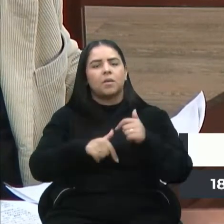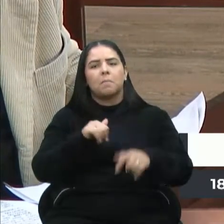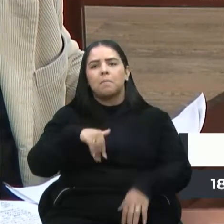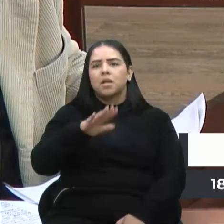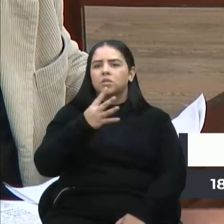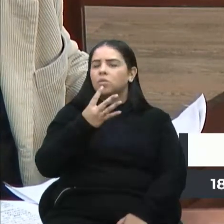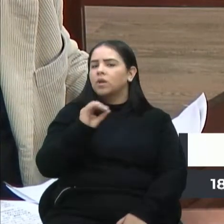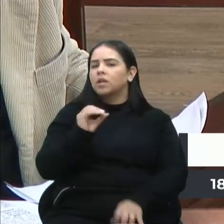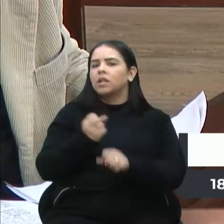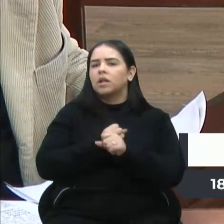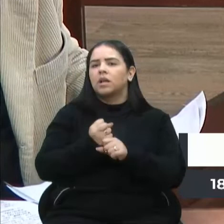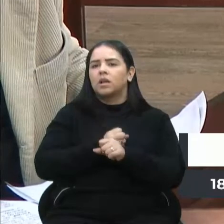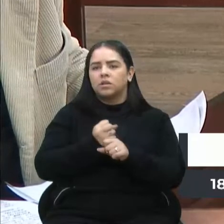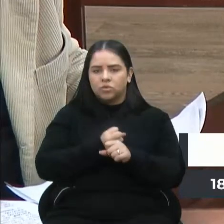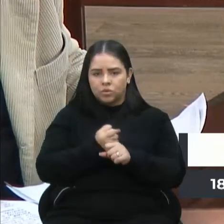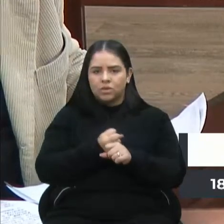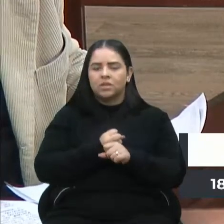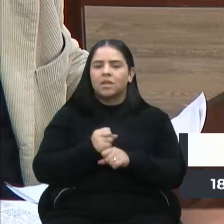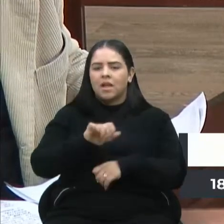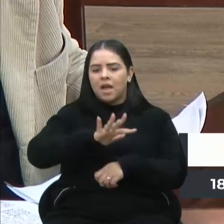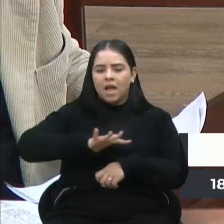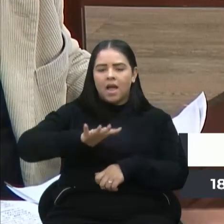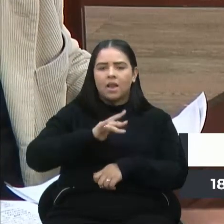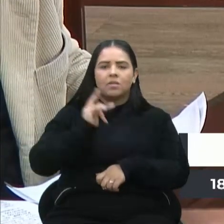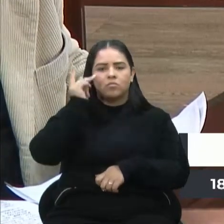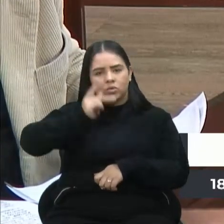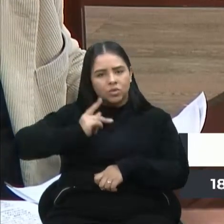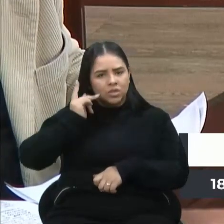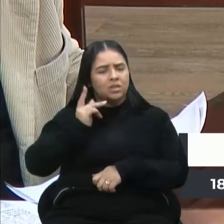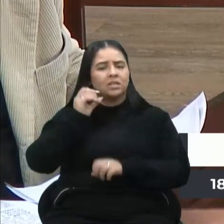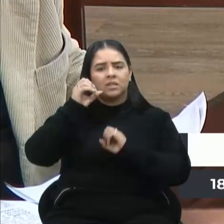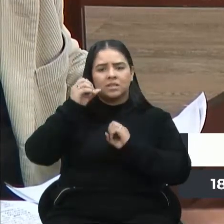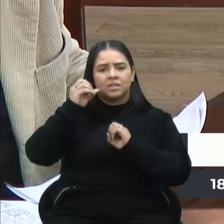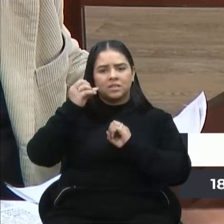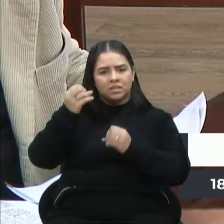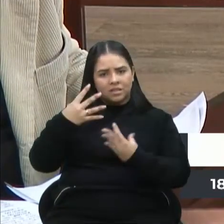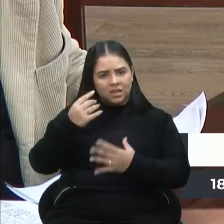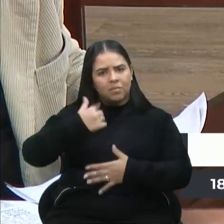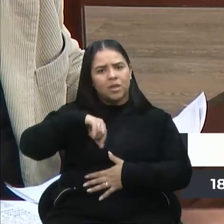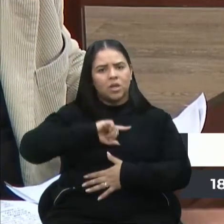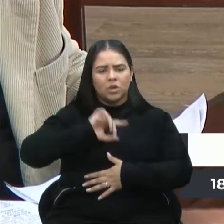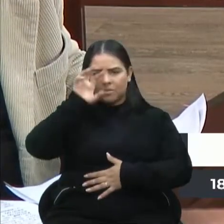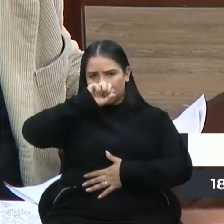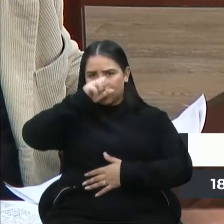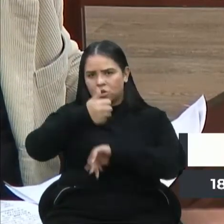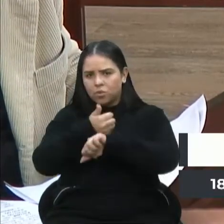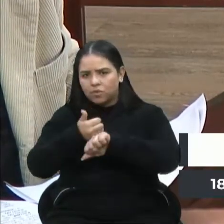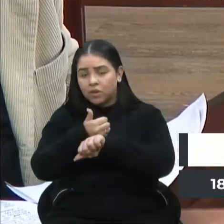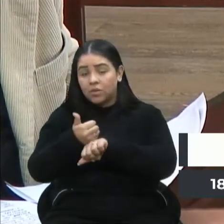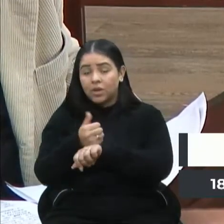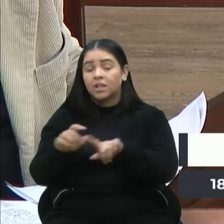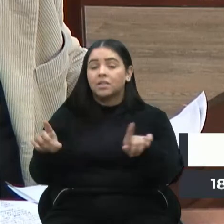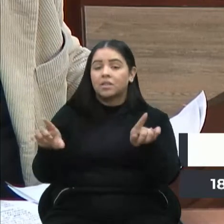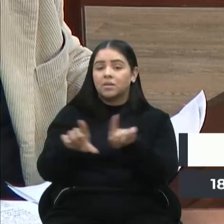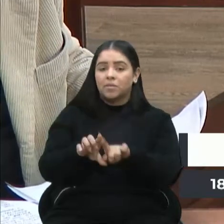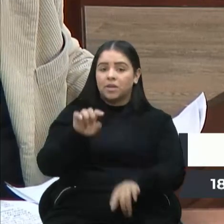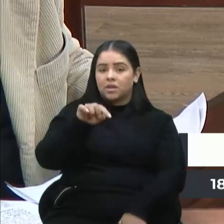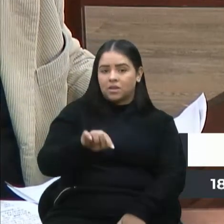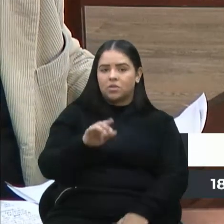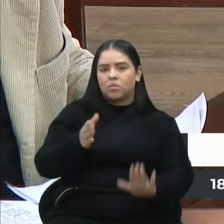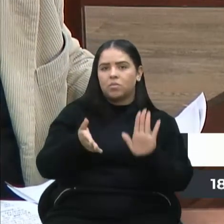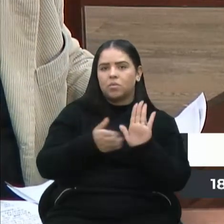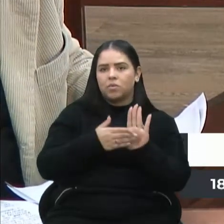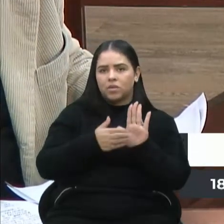é uma defensora, nos ensina todos os dias sobre a questão de aprendizagem profissional. Inclusive, essa casa, numa proposta e